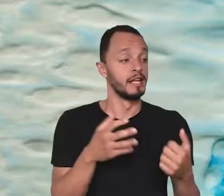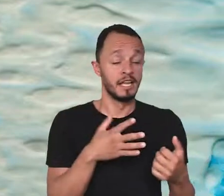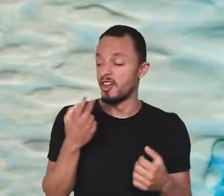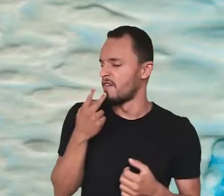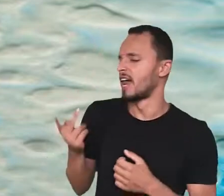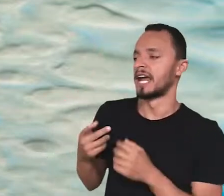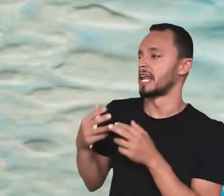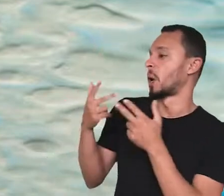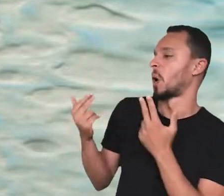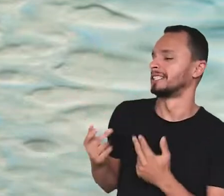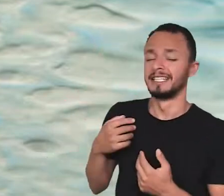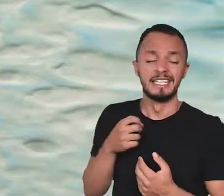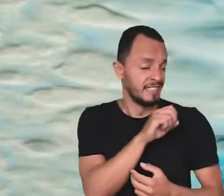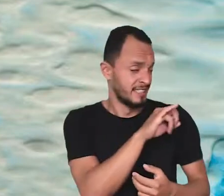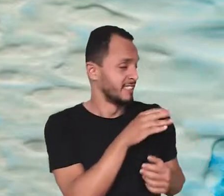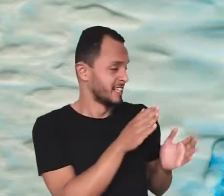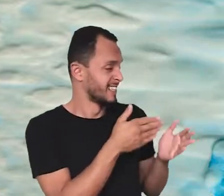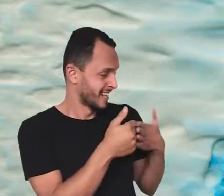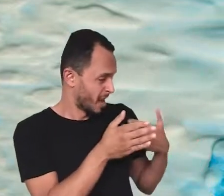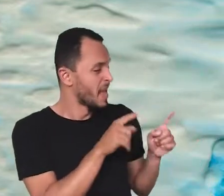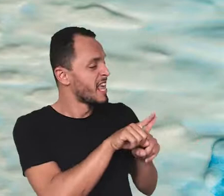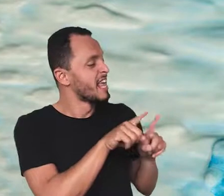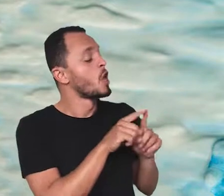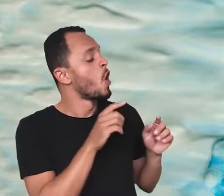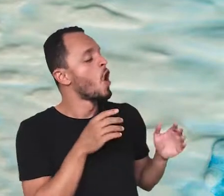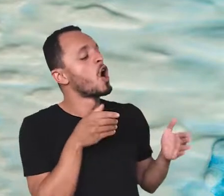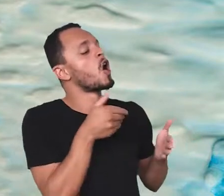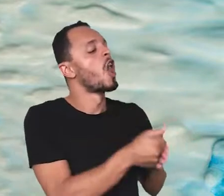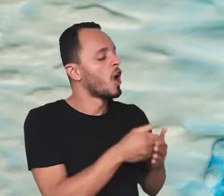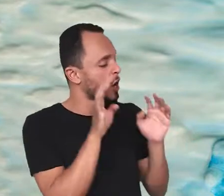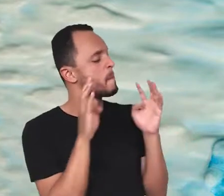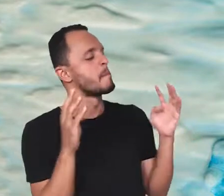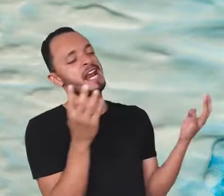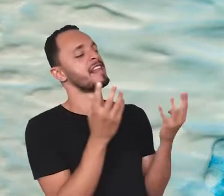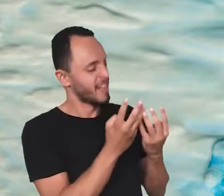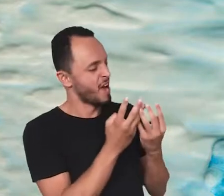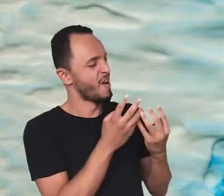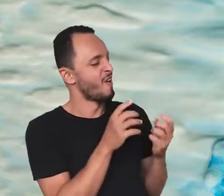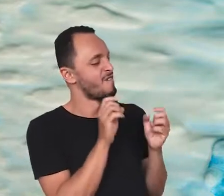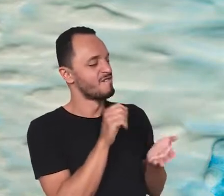e boas. E qualquer coisa, ela que te coloca no paredão.